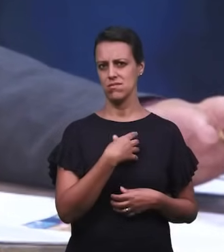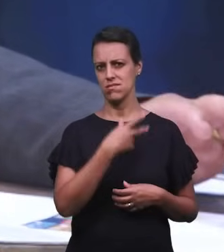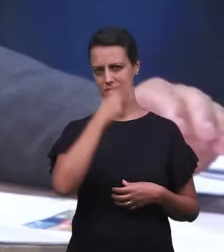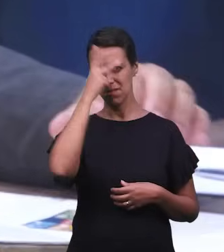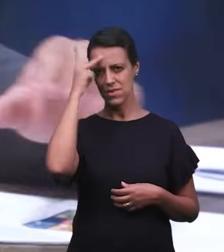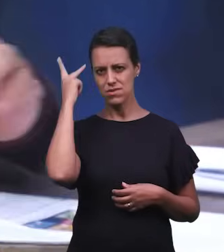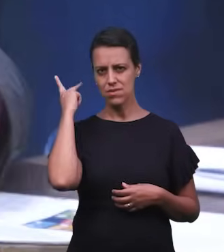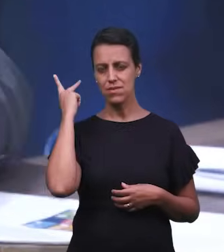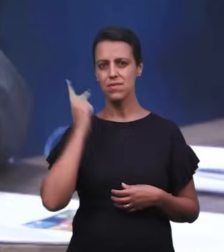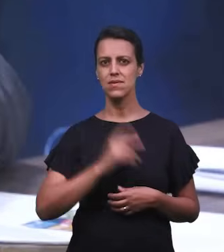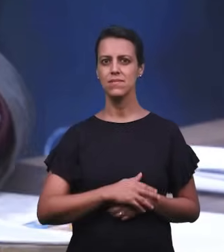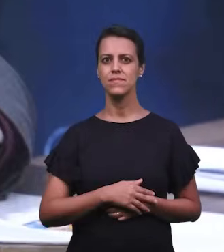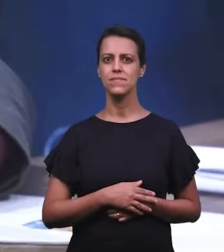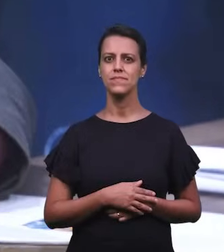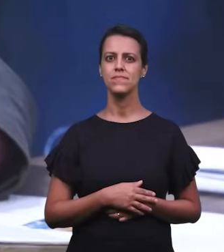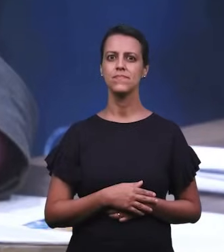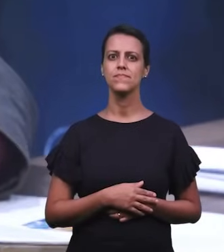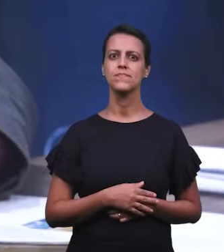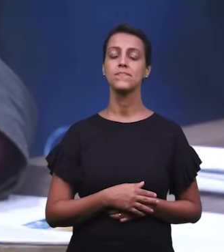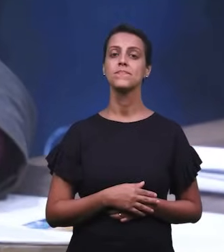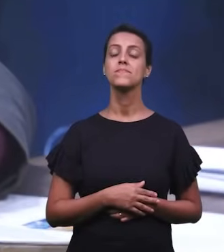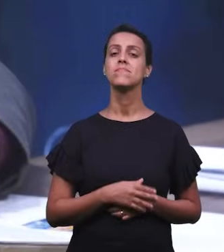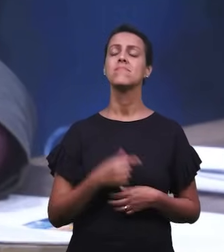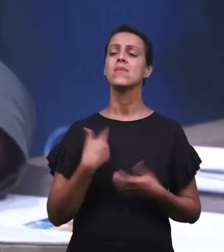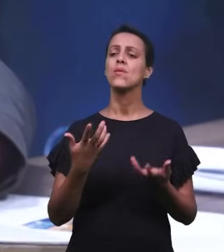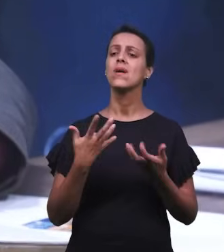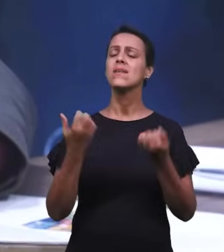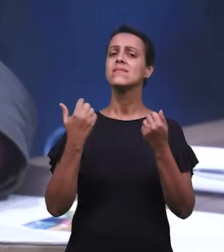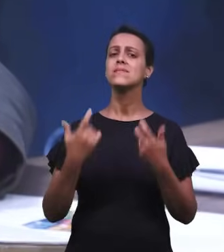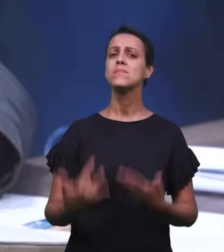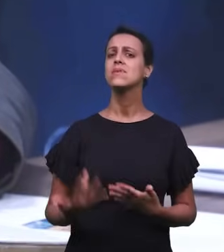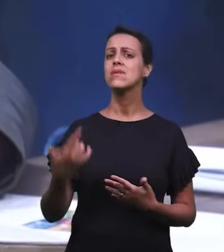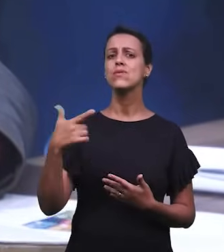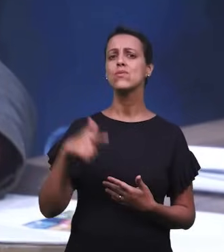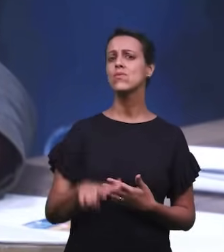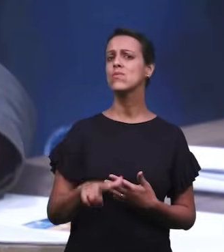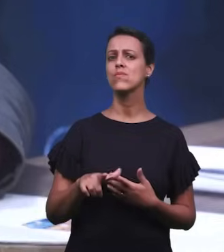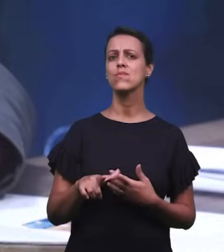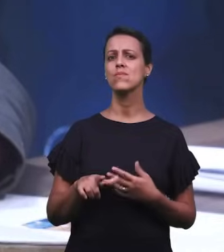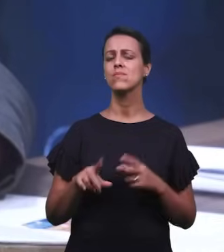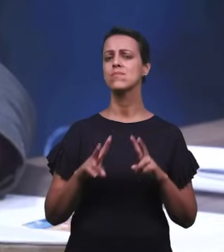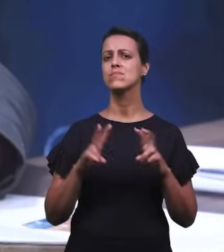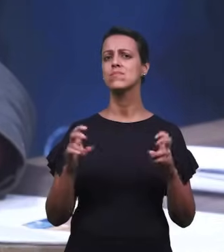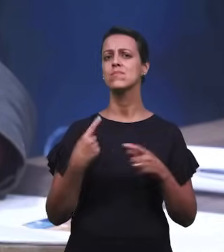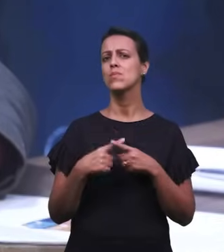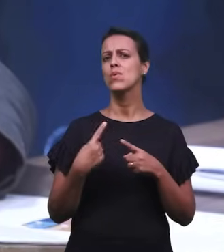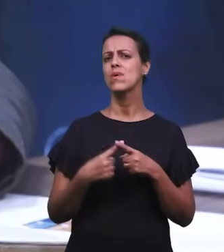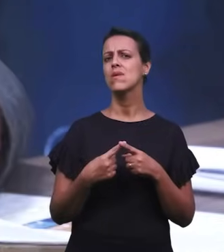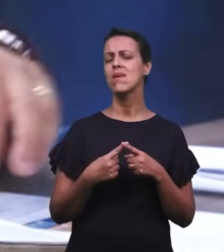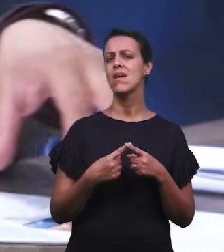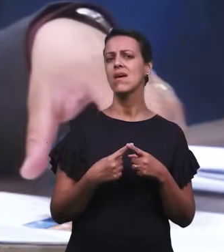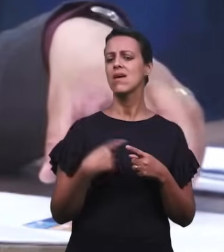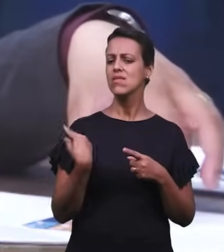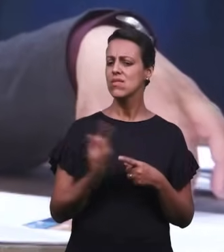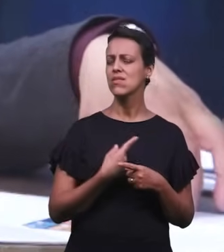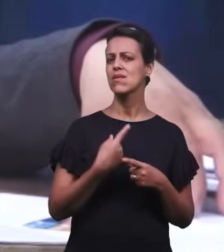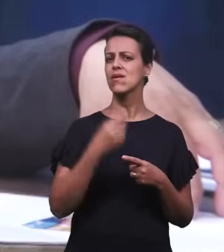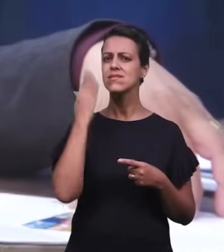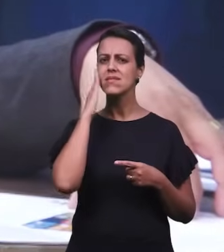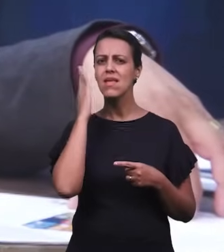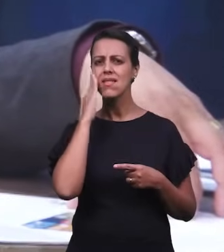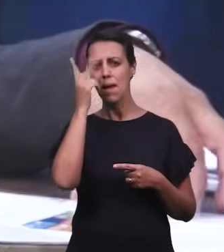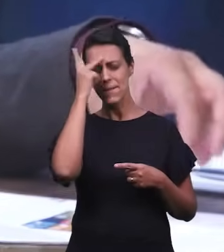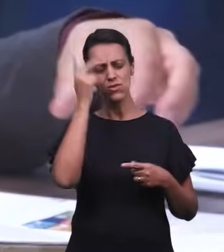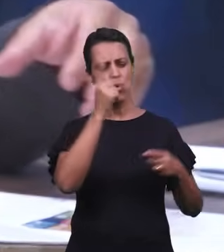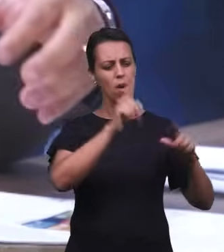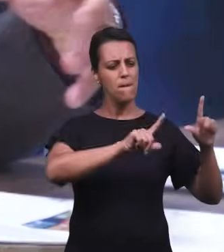que a irmã desse mais uma vez uma explicação sobre isso, porque esse assunto ele vai nortear todo esse episódio. Para aqueles irmãos que não acompanharam o